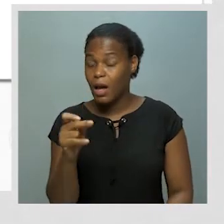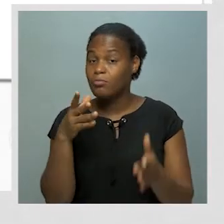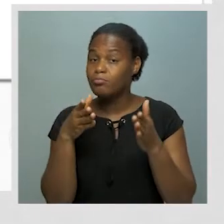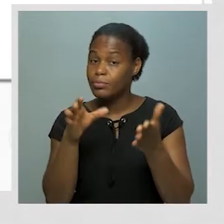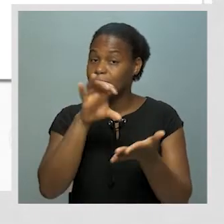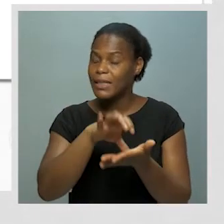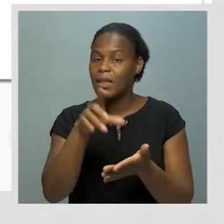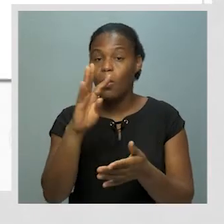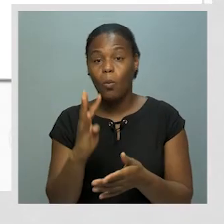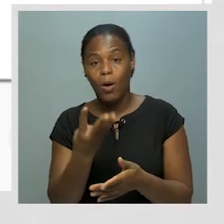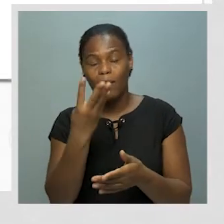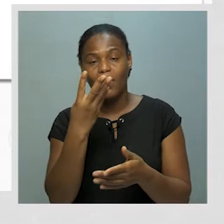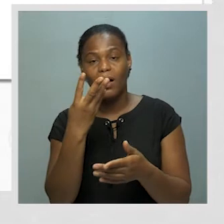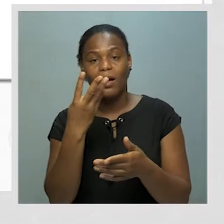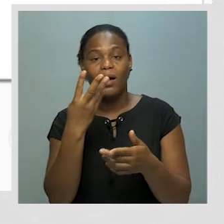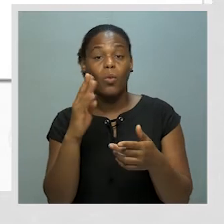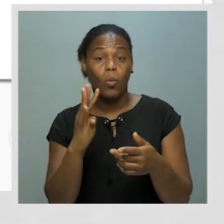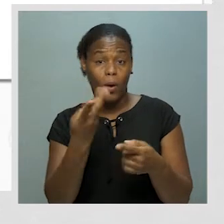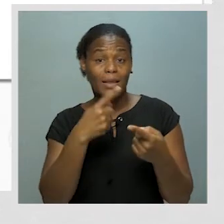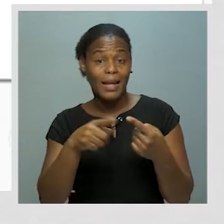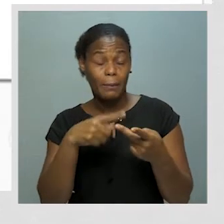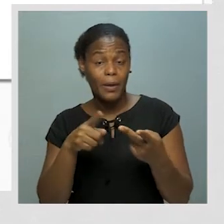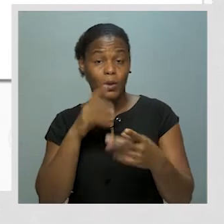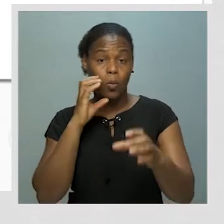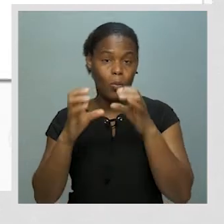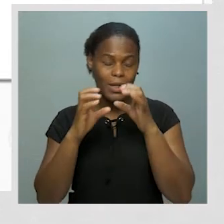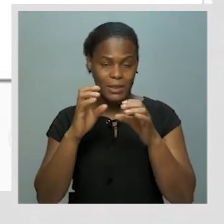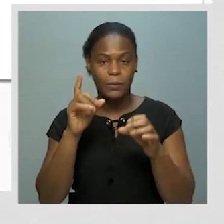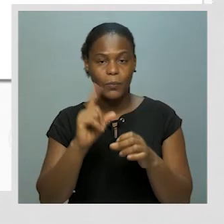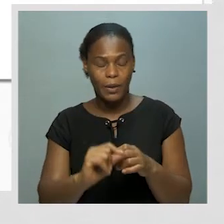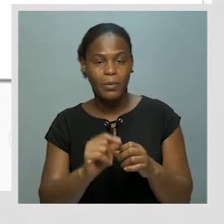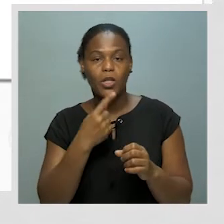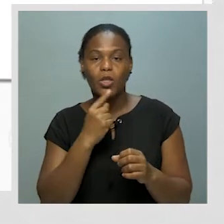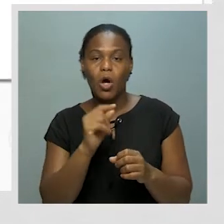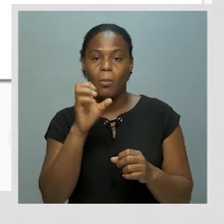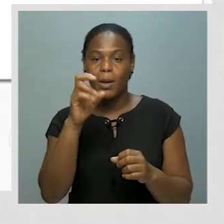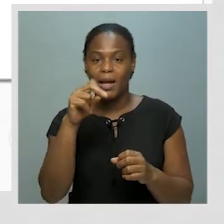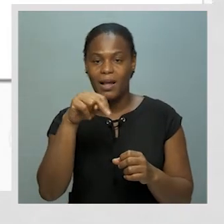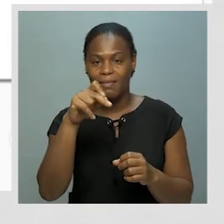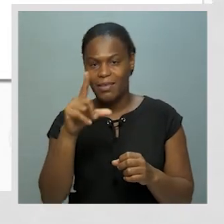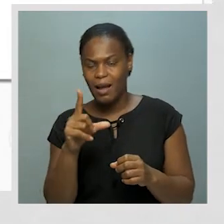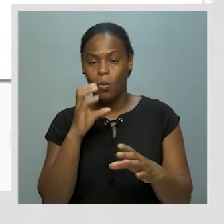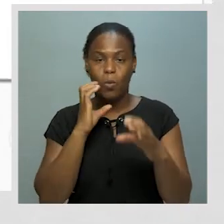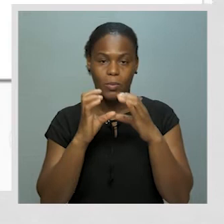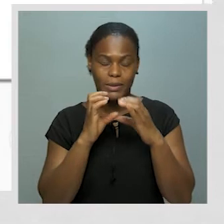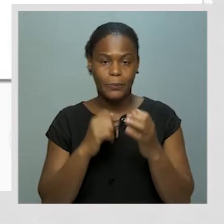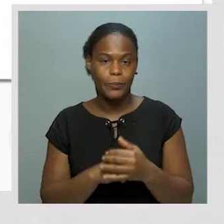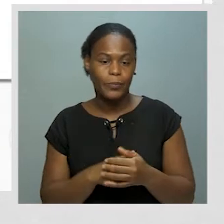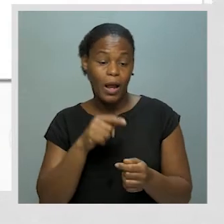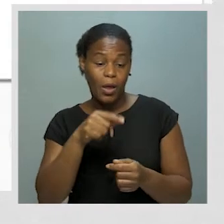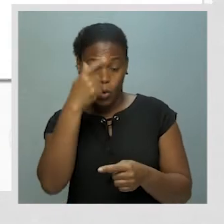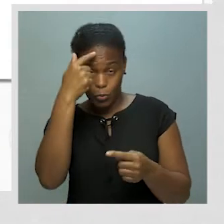na quarta função, ou no quarto elemento de comunicação, que se chama canal de comunicação.